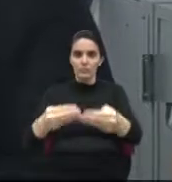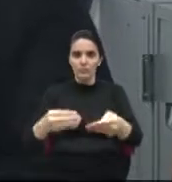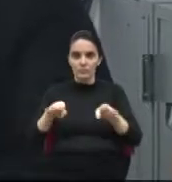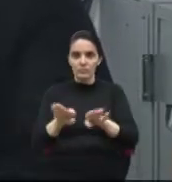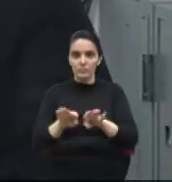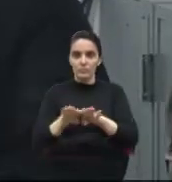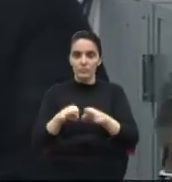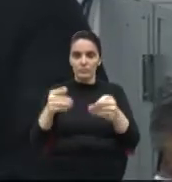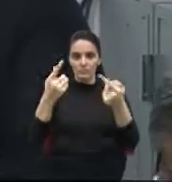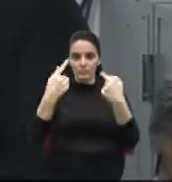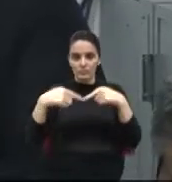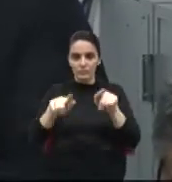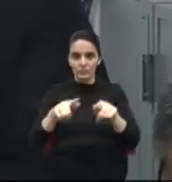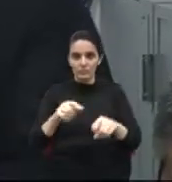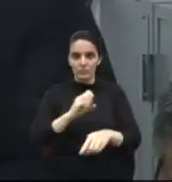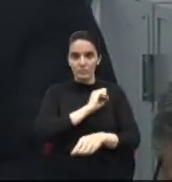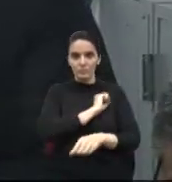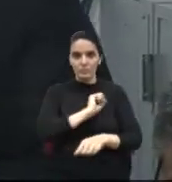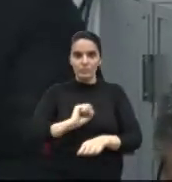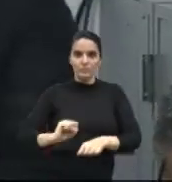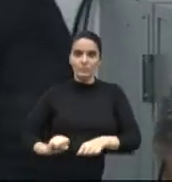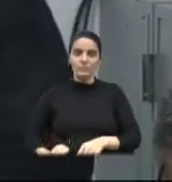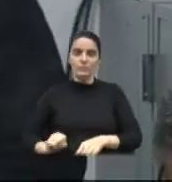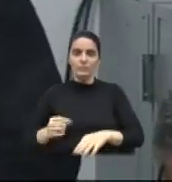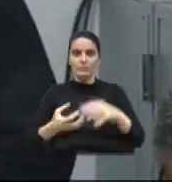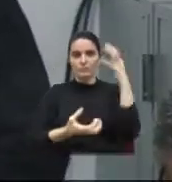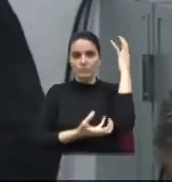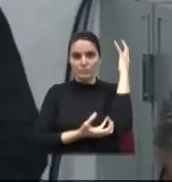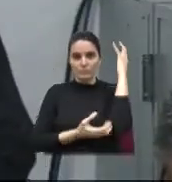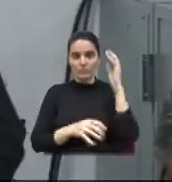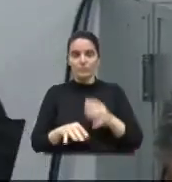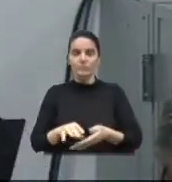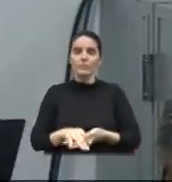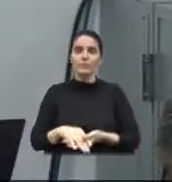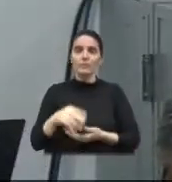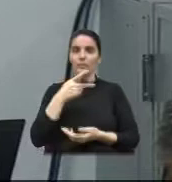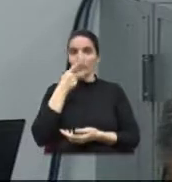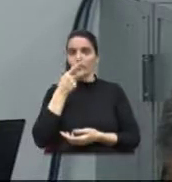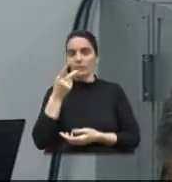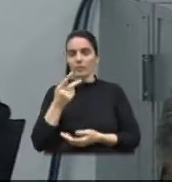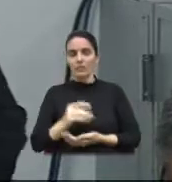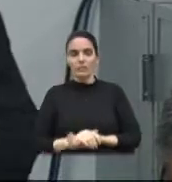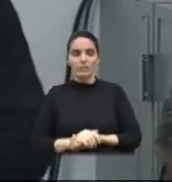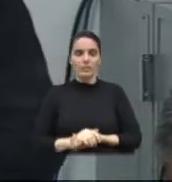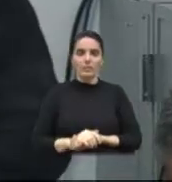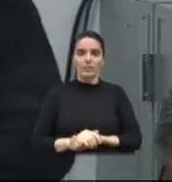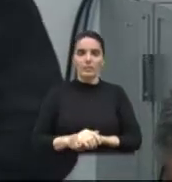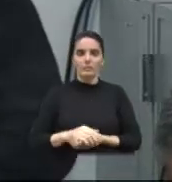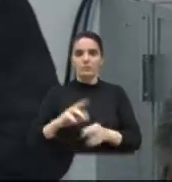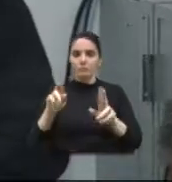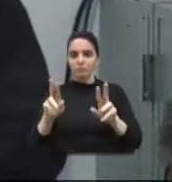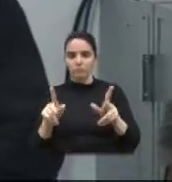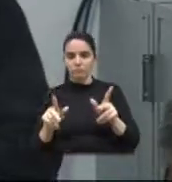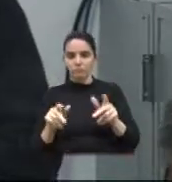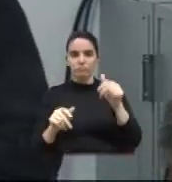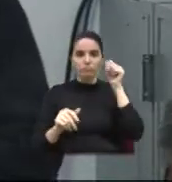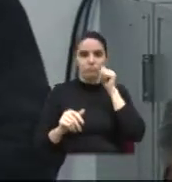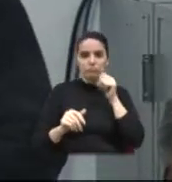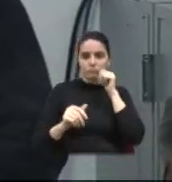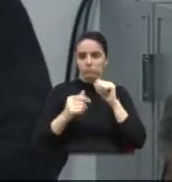que é sobre a agenda de gênero. Então, assim, eu falei para eles que eu tinha essa moção,